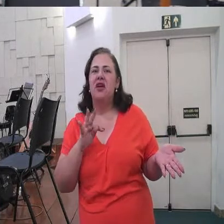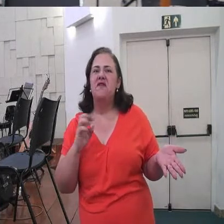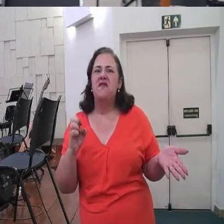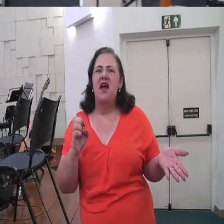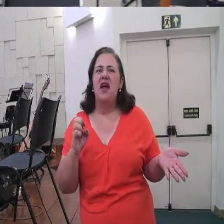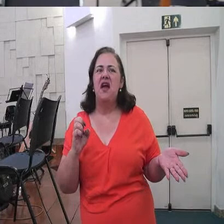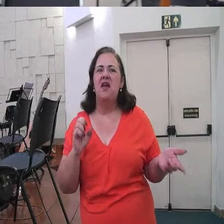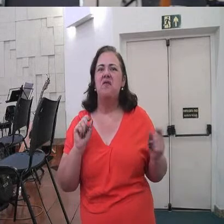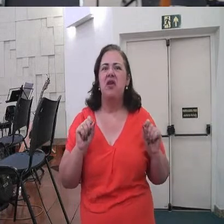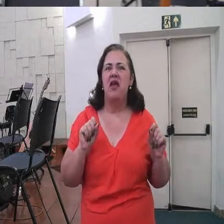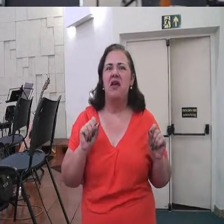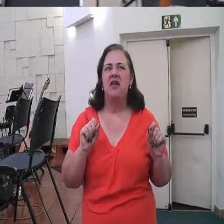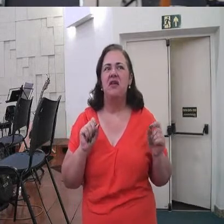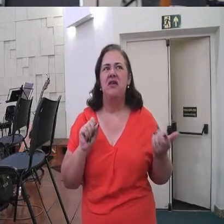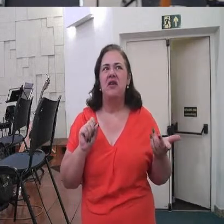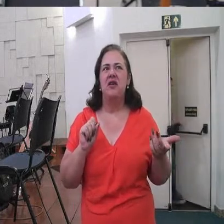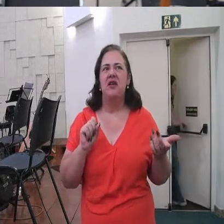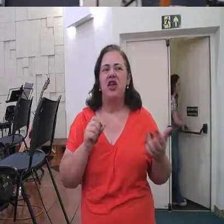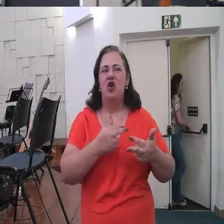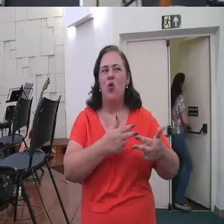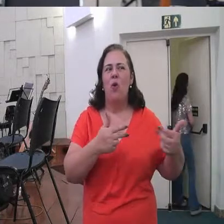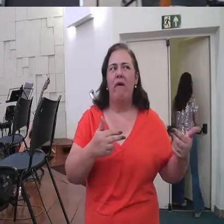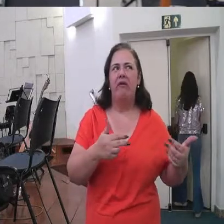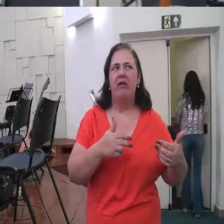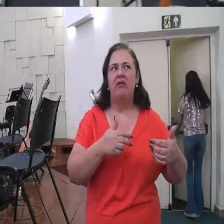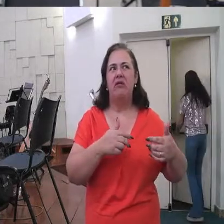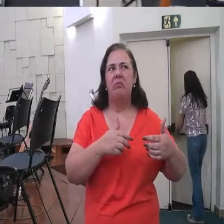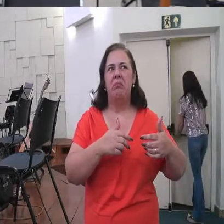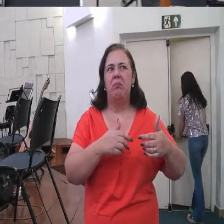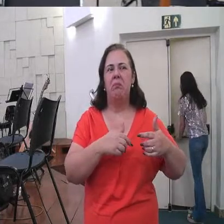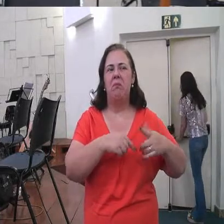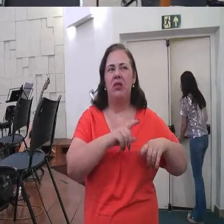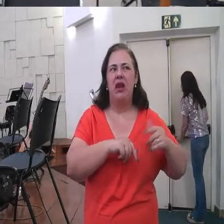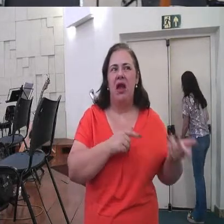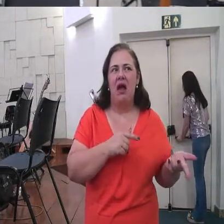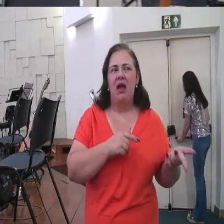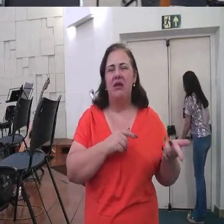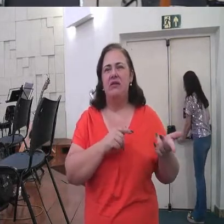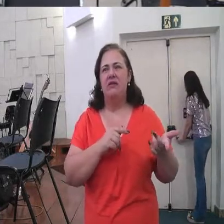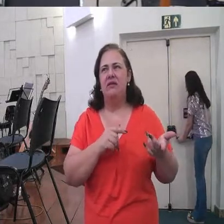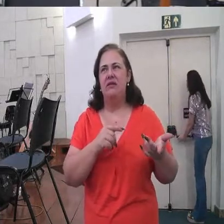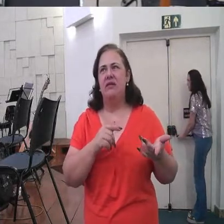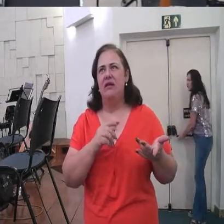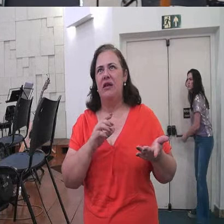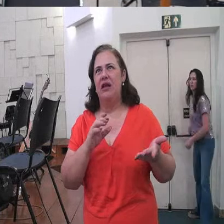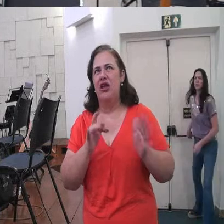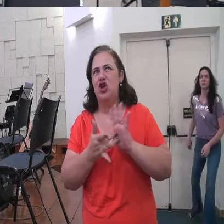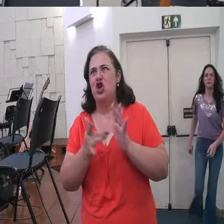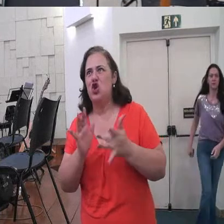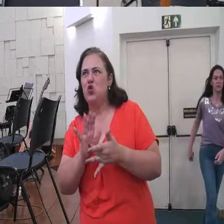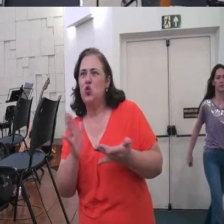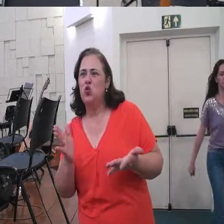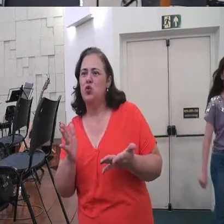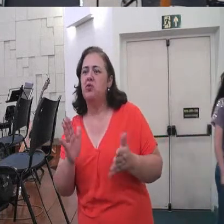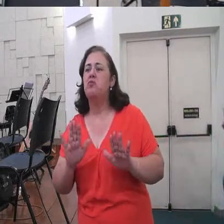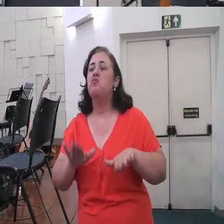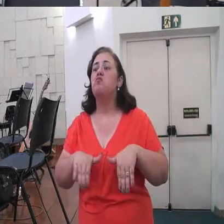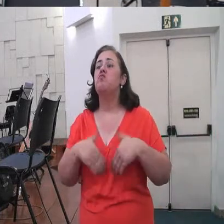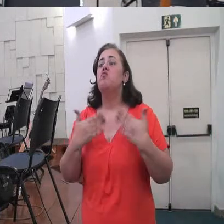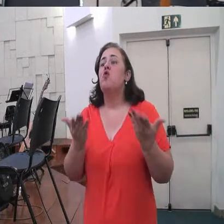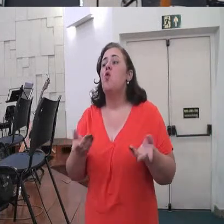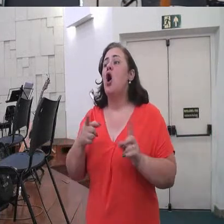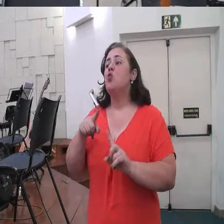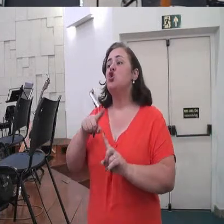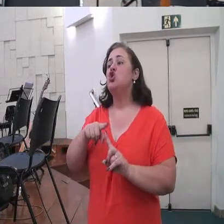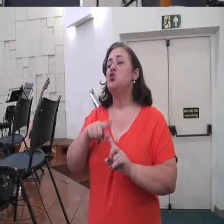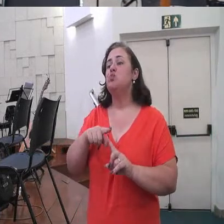pessoa é cristã, aquela pessoa professa a fé cristã. Mas é estranho, não é? Fé